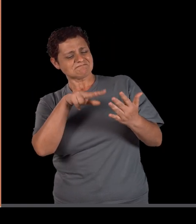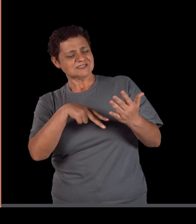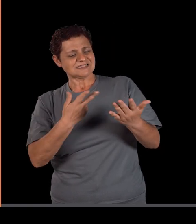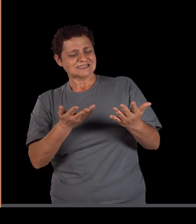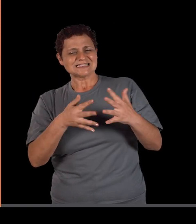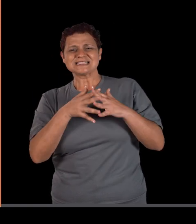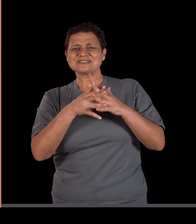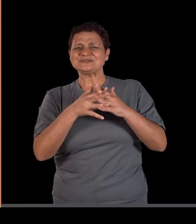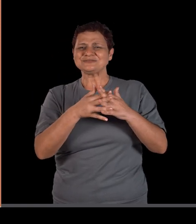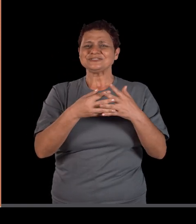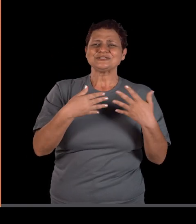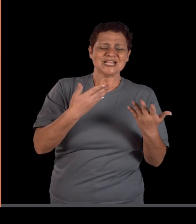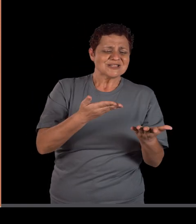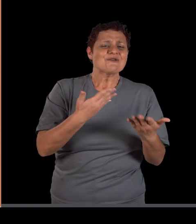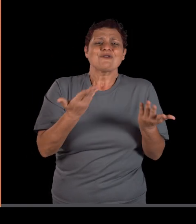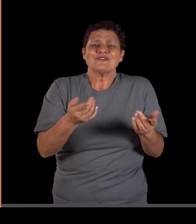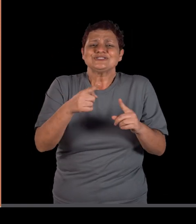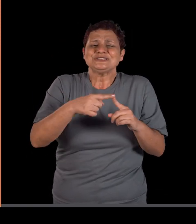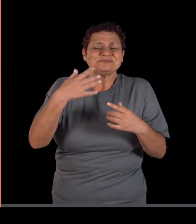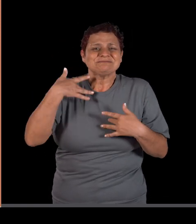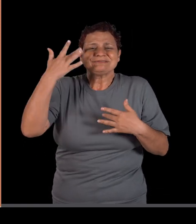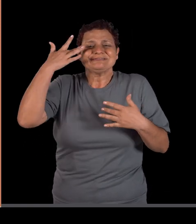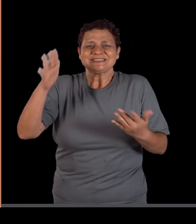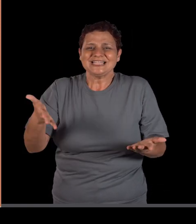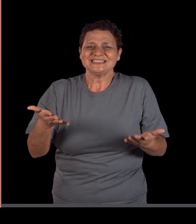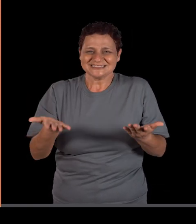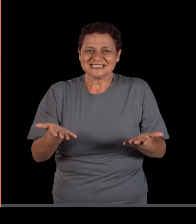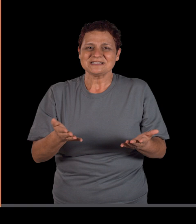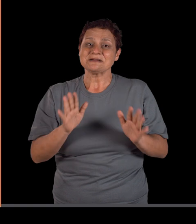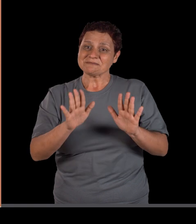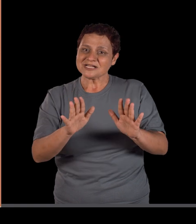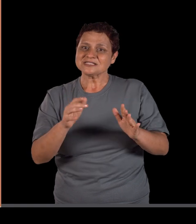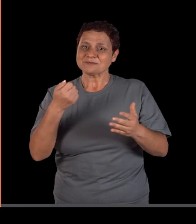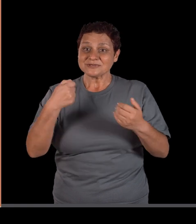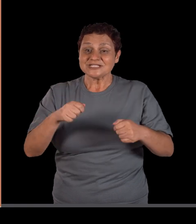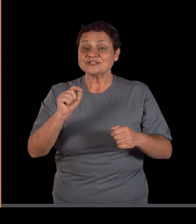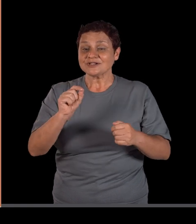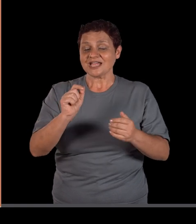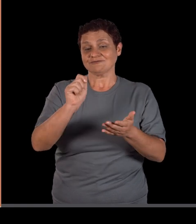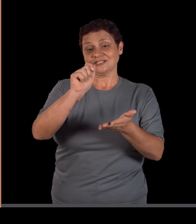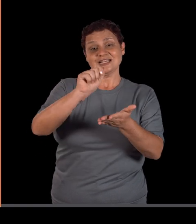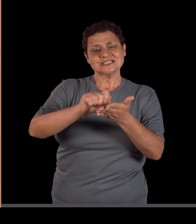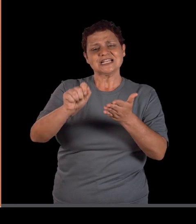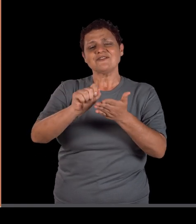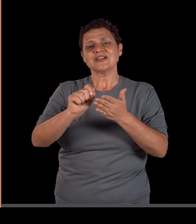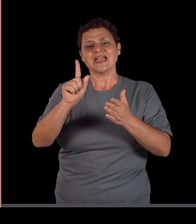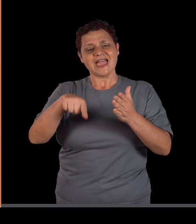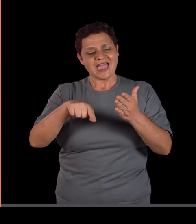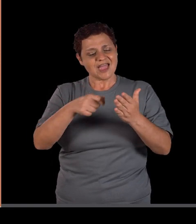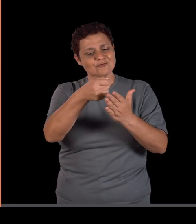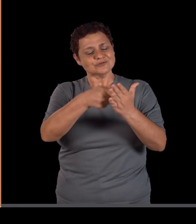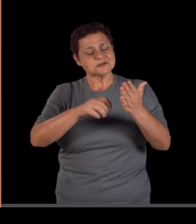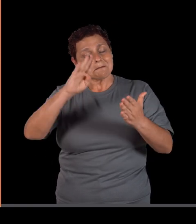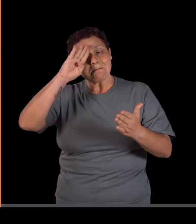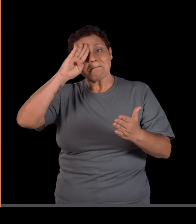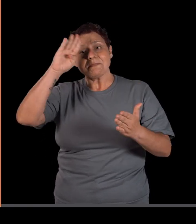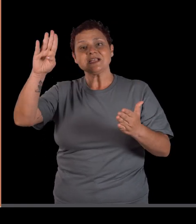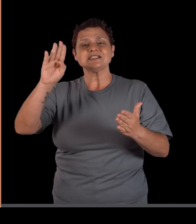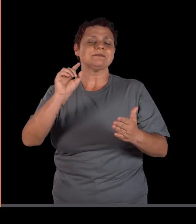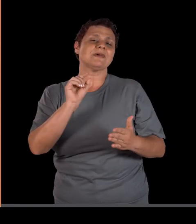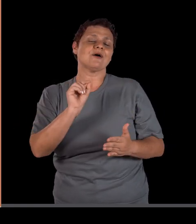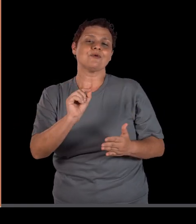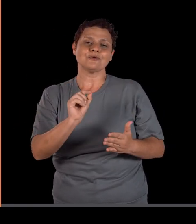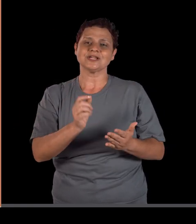saber como classificar aquele determinado texto, mas é só falar que é um texto